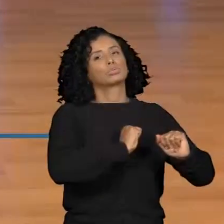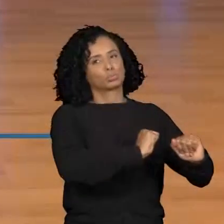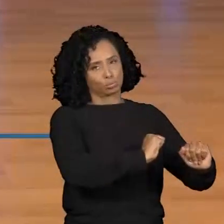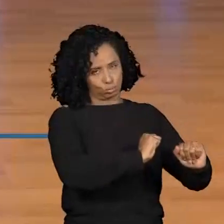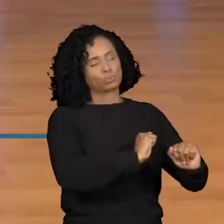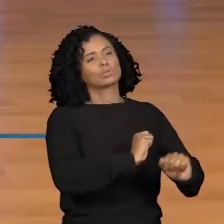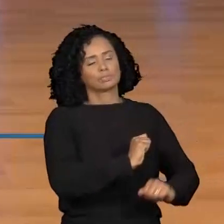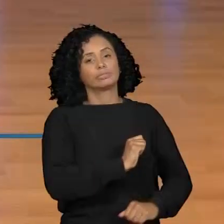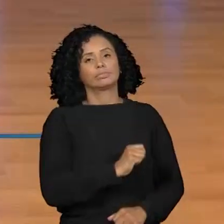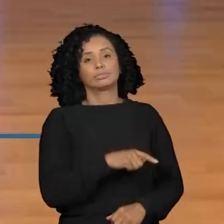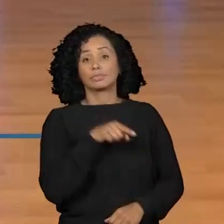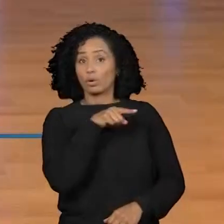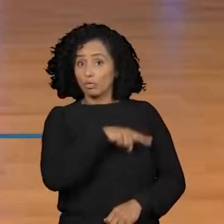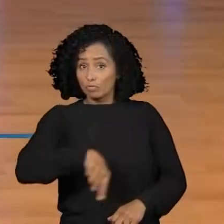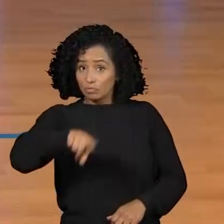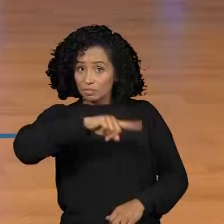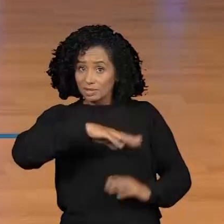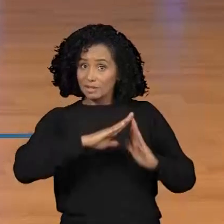separar de acordo com...